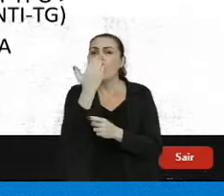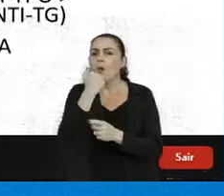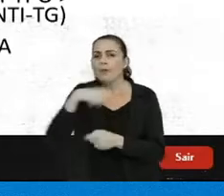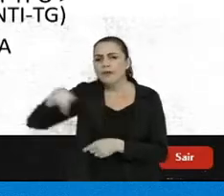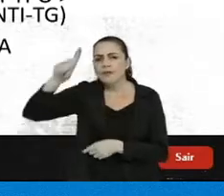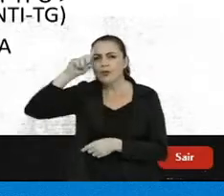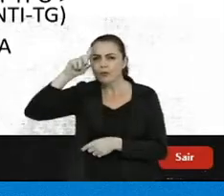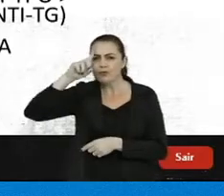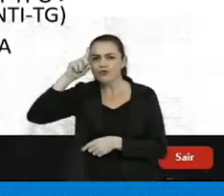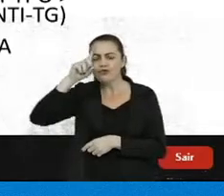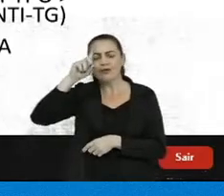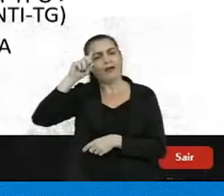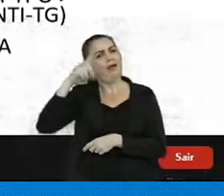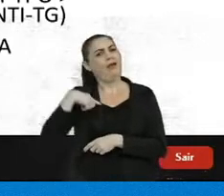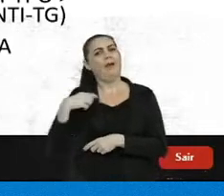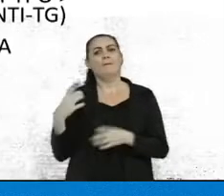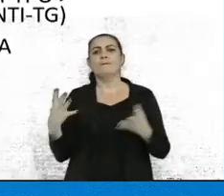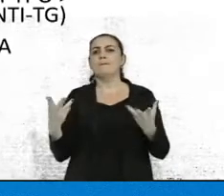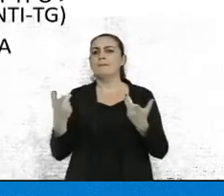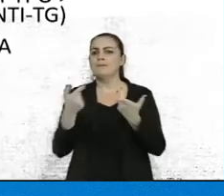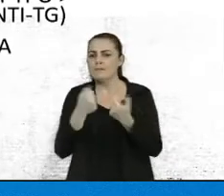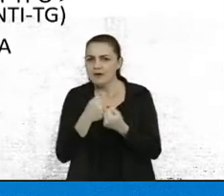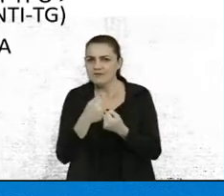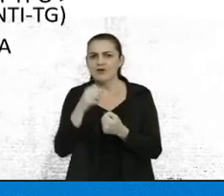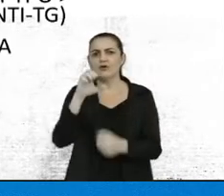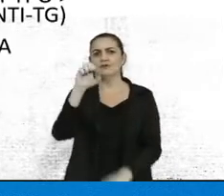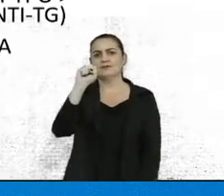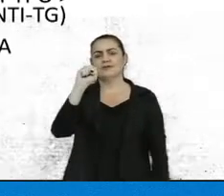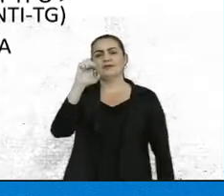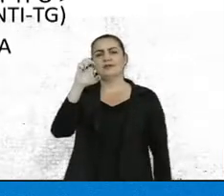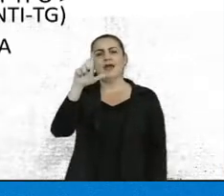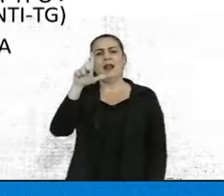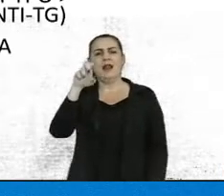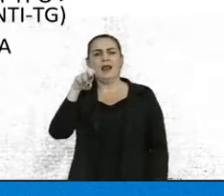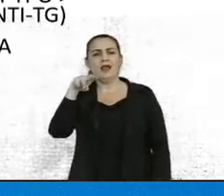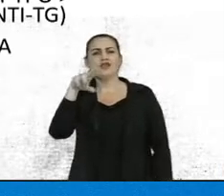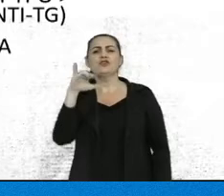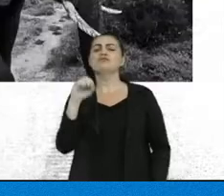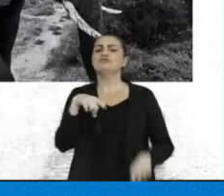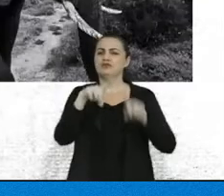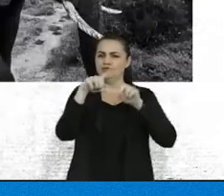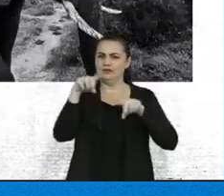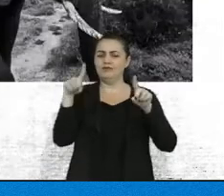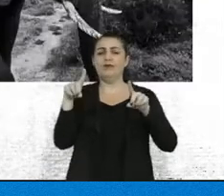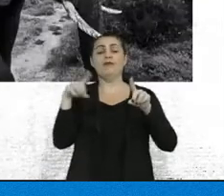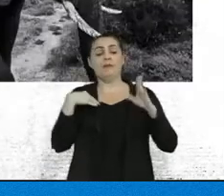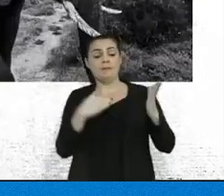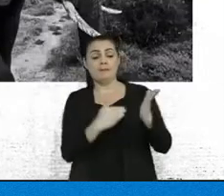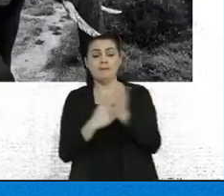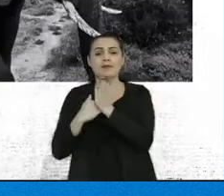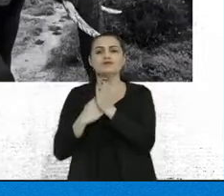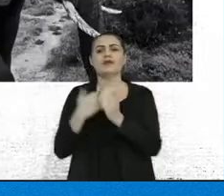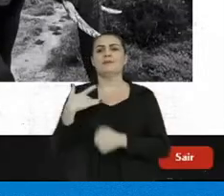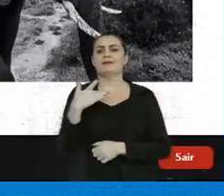selênio e já vão assegurar uma boa qualidade de saúde tiroidiana, tá bom? O iodo também, tá? O iodo é fundamental